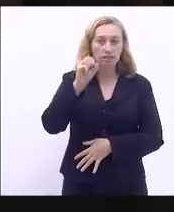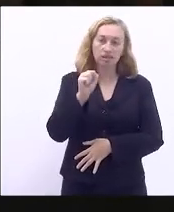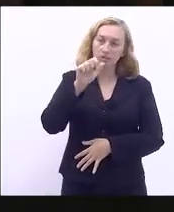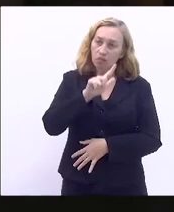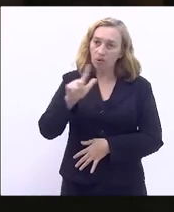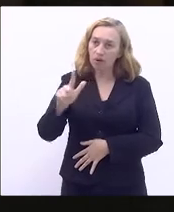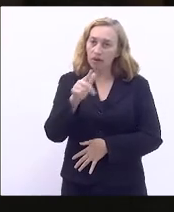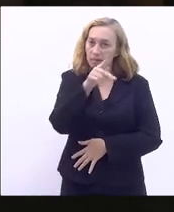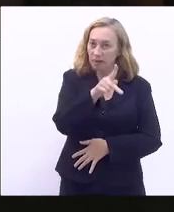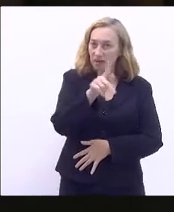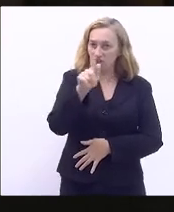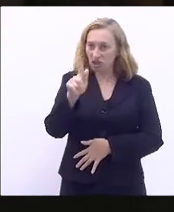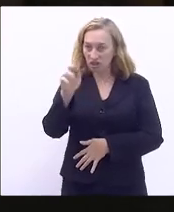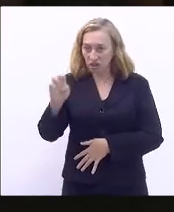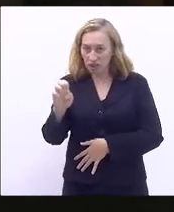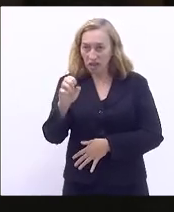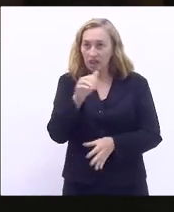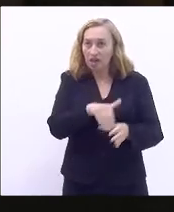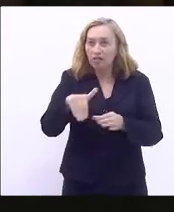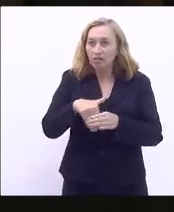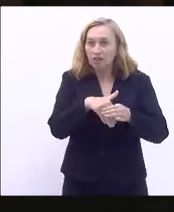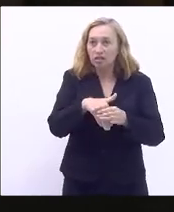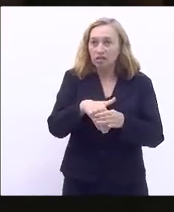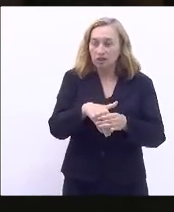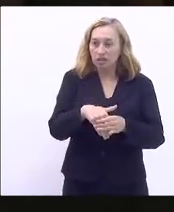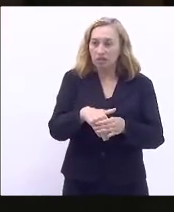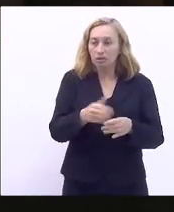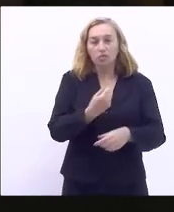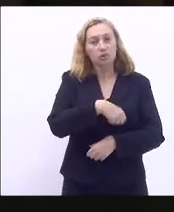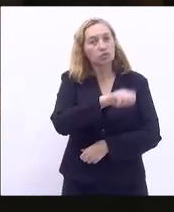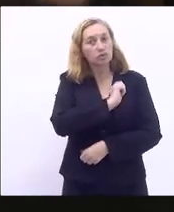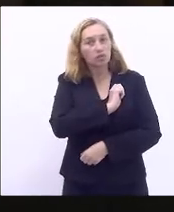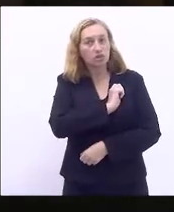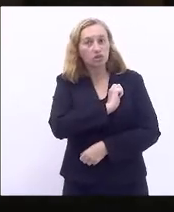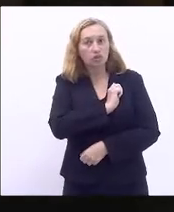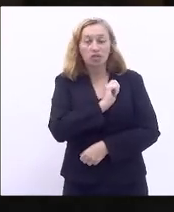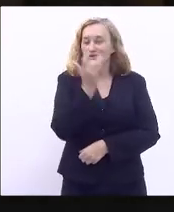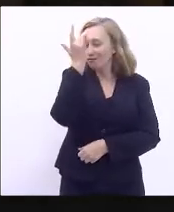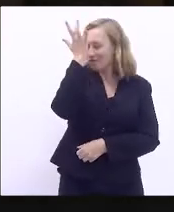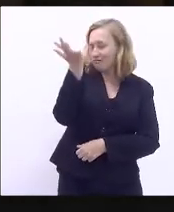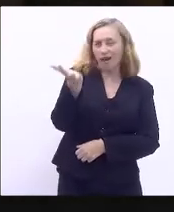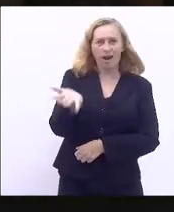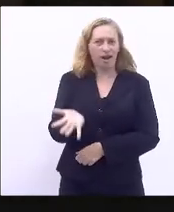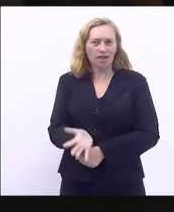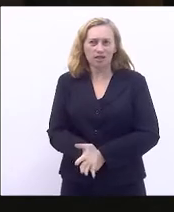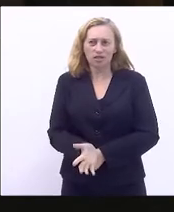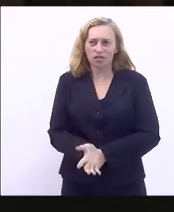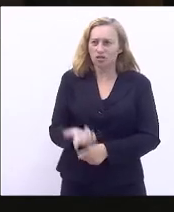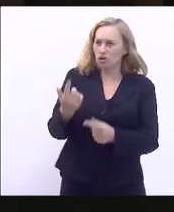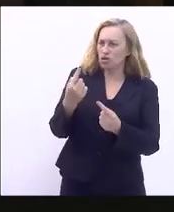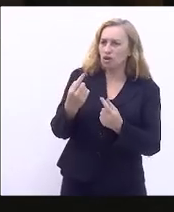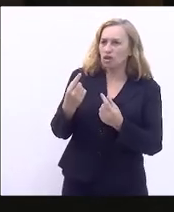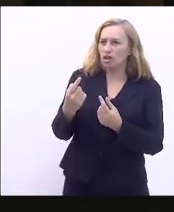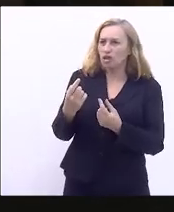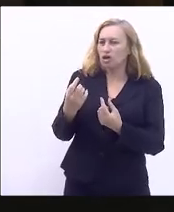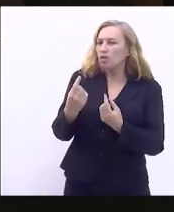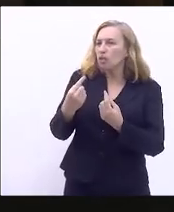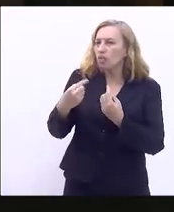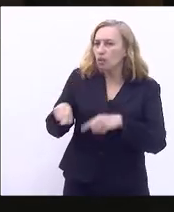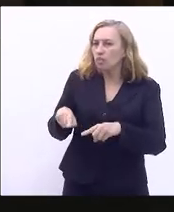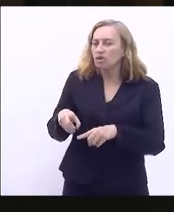na PGE, a votação do regime de recuperação, porque foi muito fácil atacarem o deputado Luiz